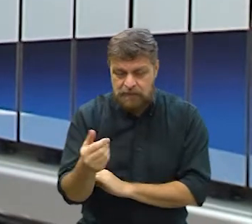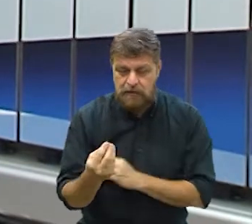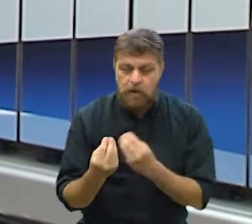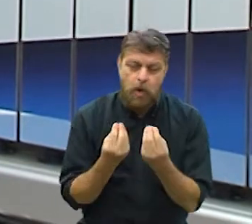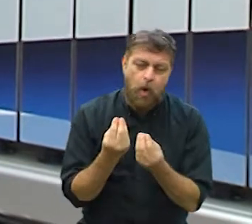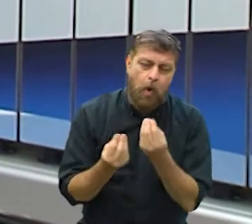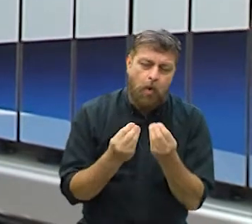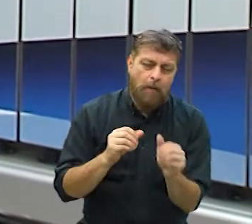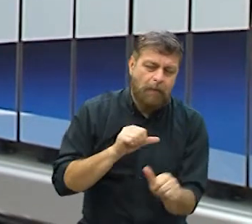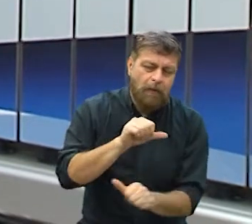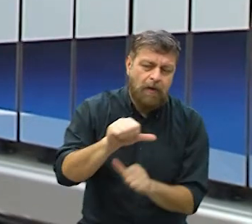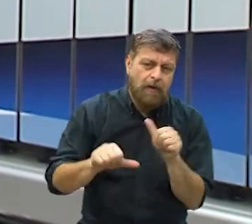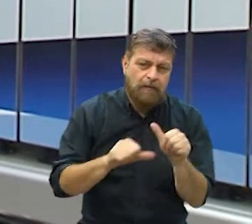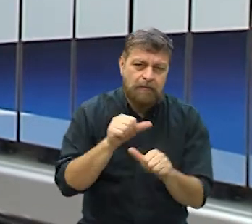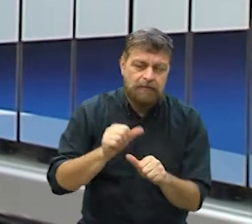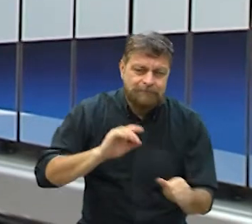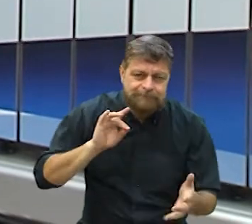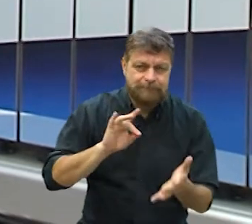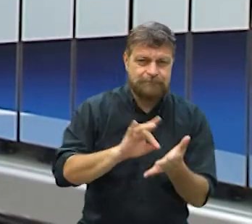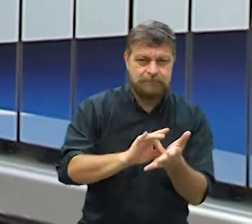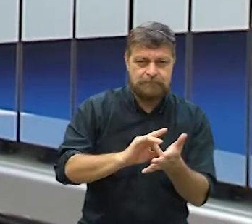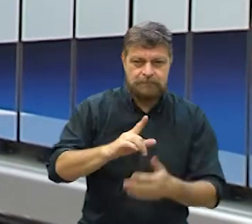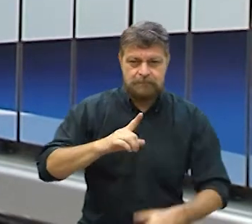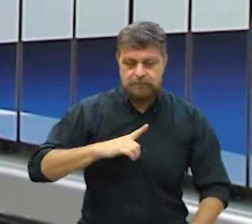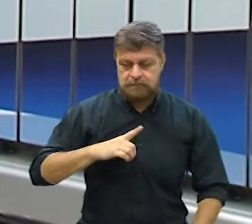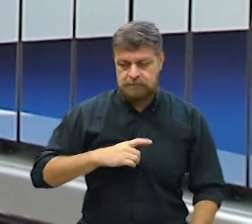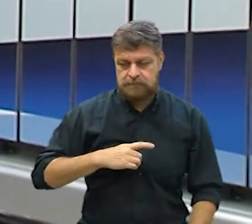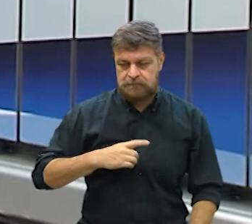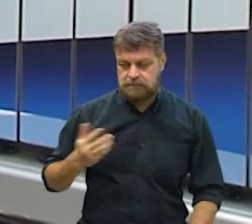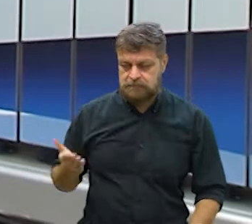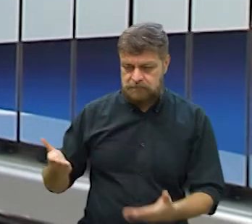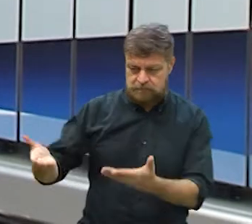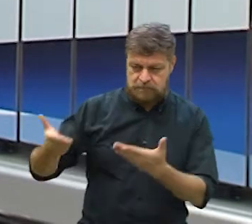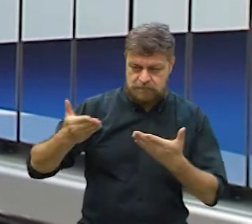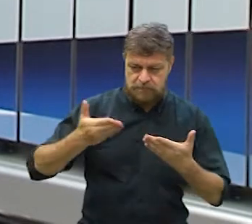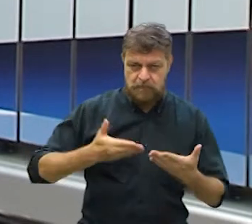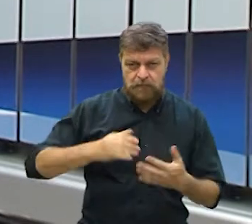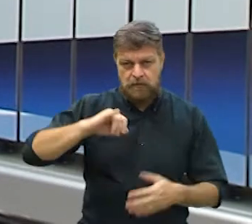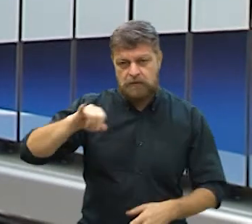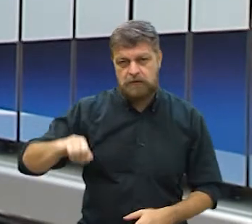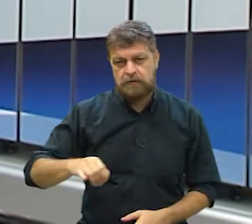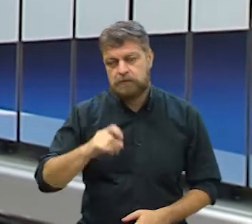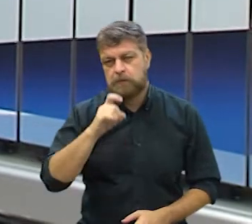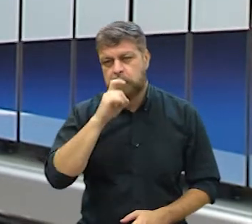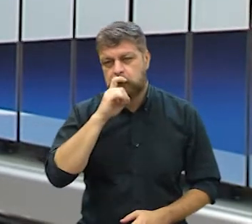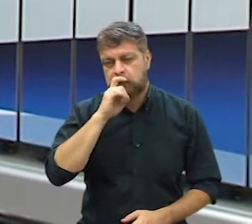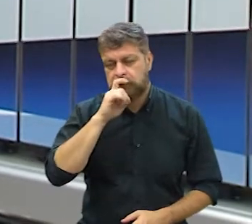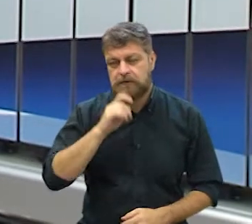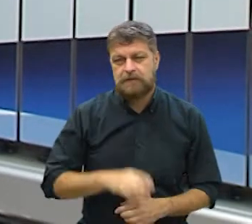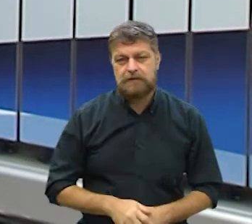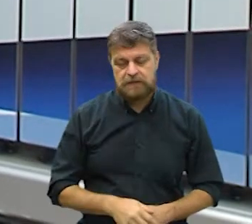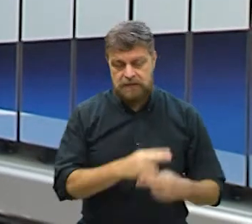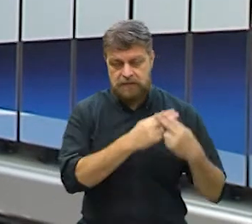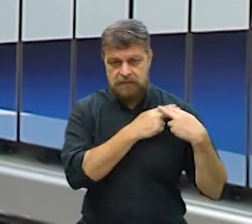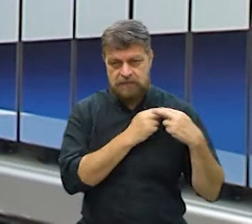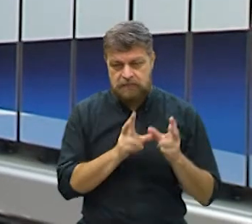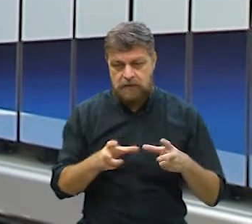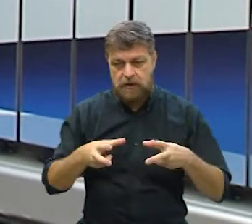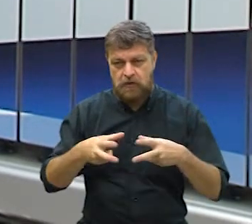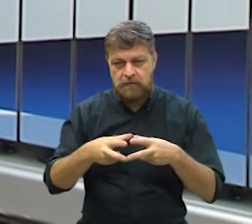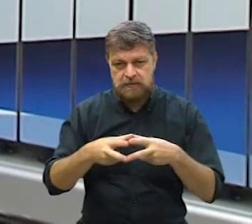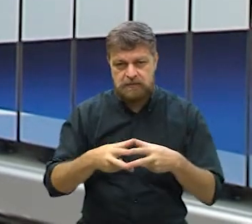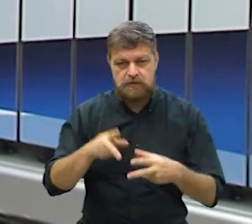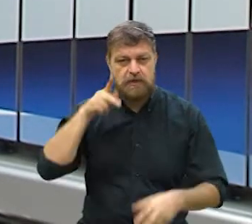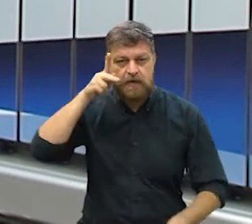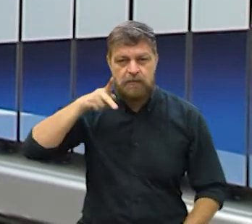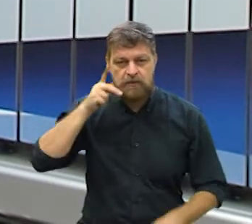como mudar esta realidade, recebo no estúdio o vereador Jorge Schneider, presidente da Comissão de Política